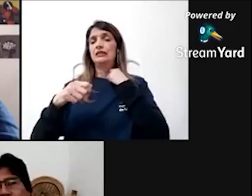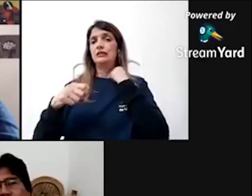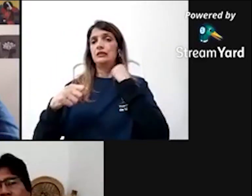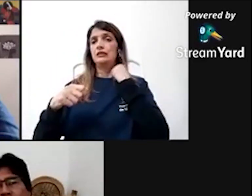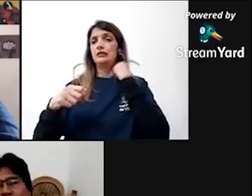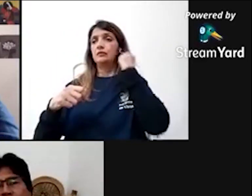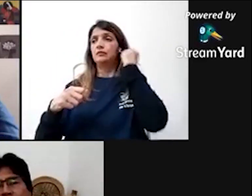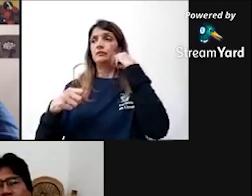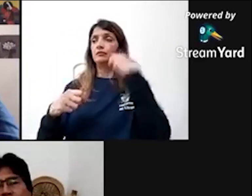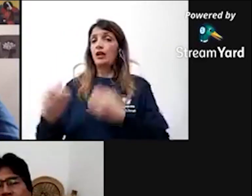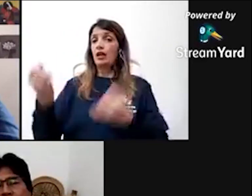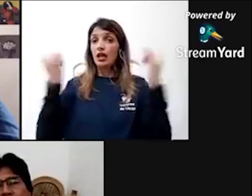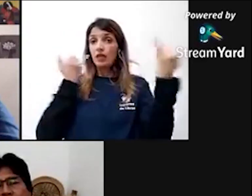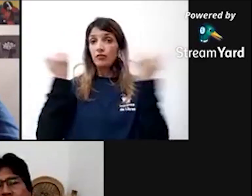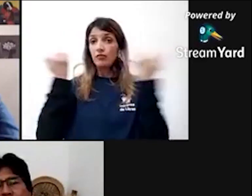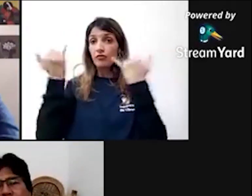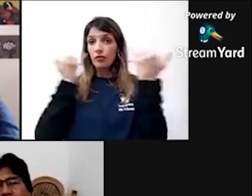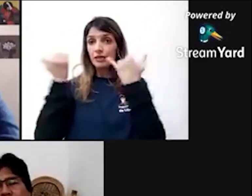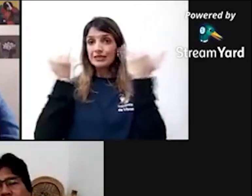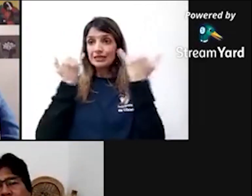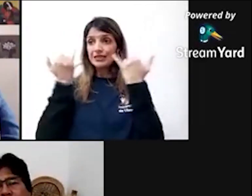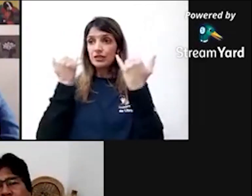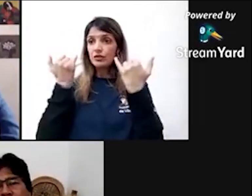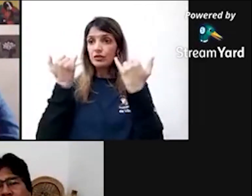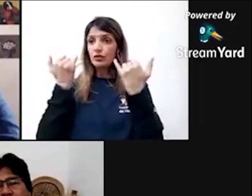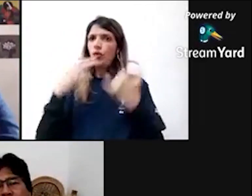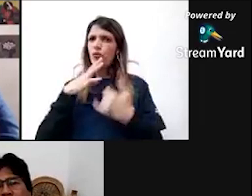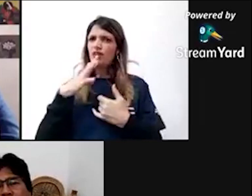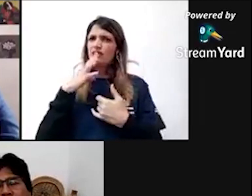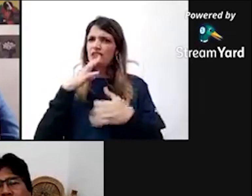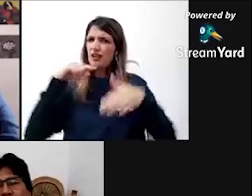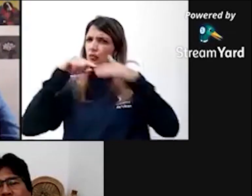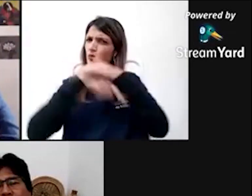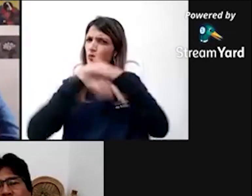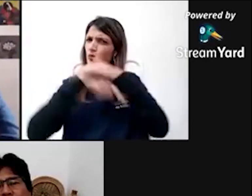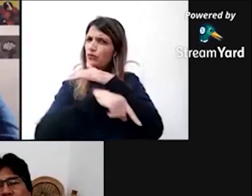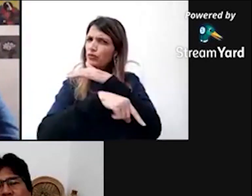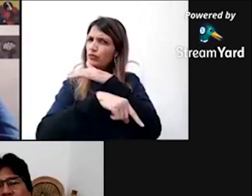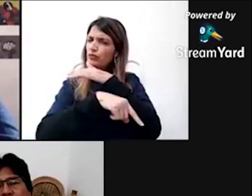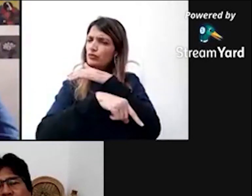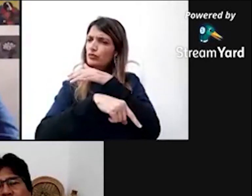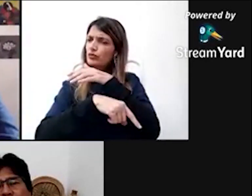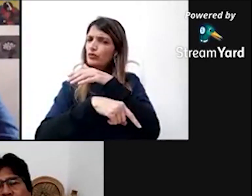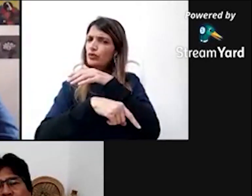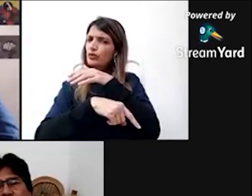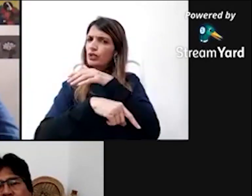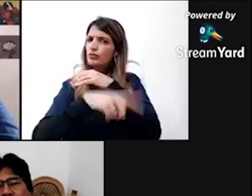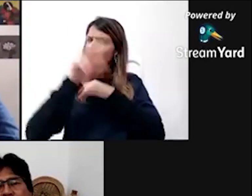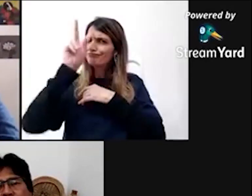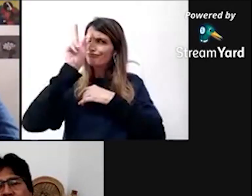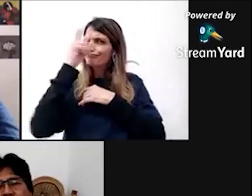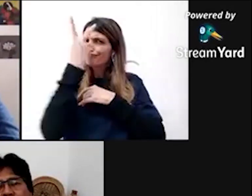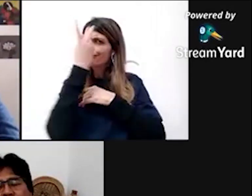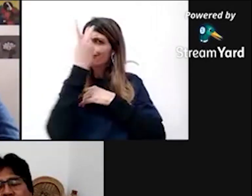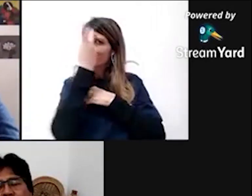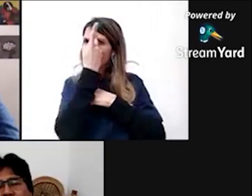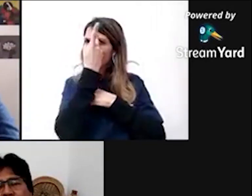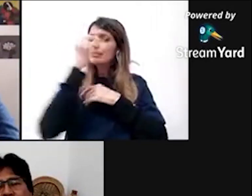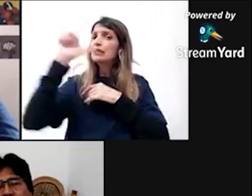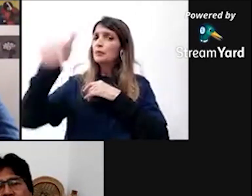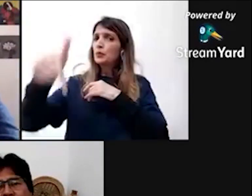atualizarmos essas informações, né, e passarmos de uma forma diferente para as nossas crianças e para os nossos